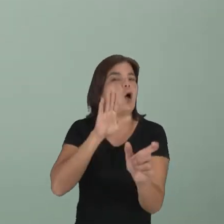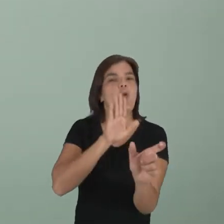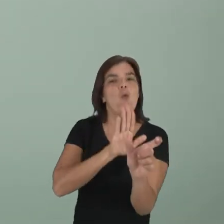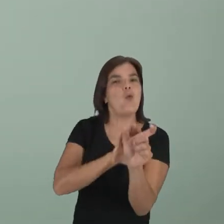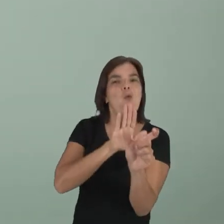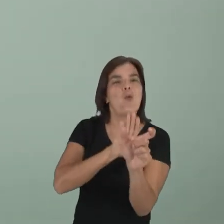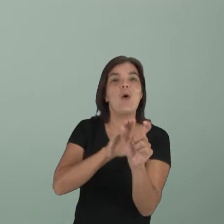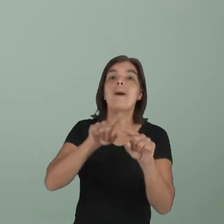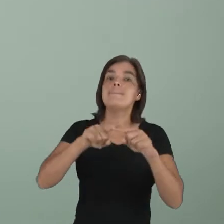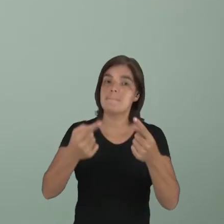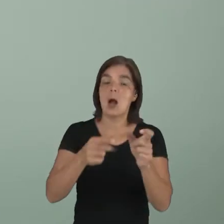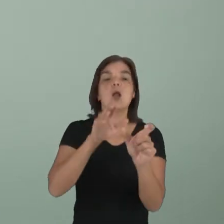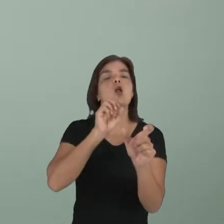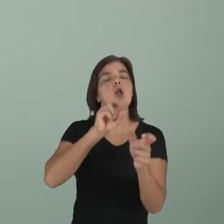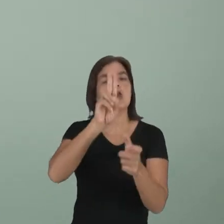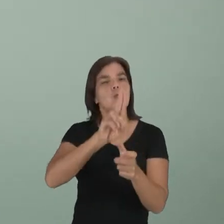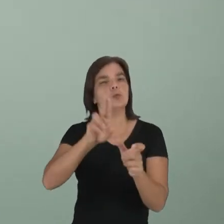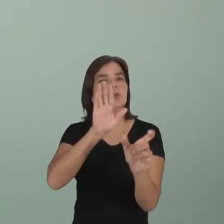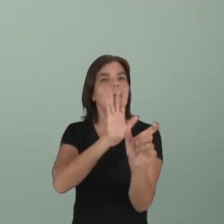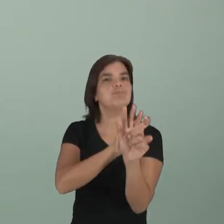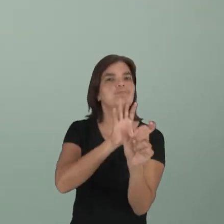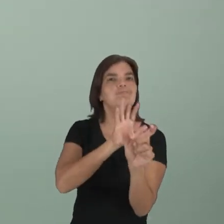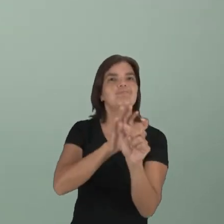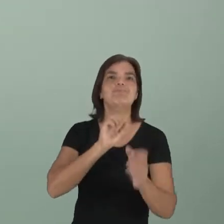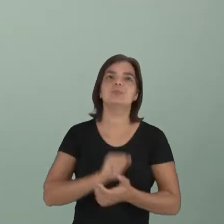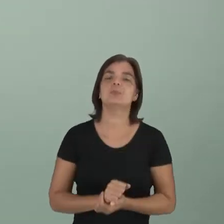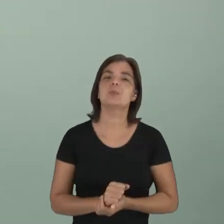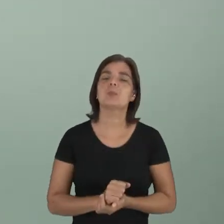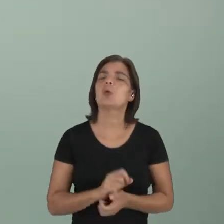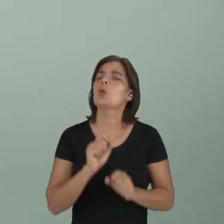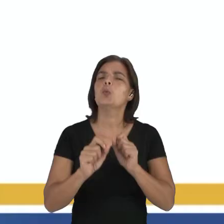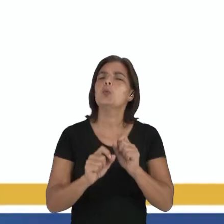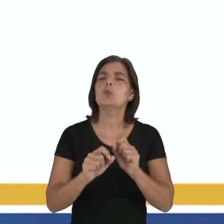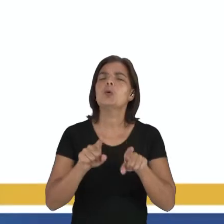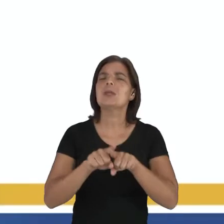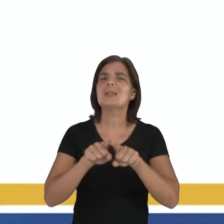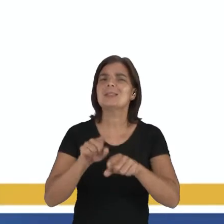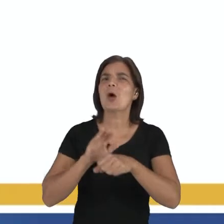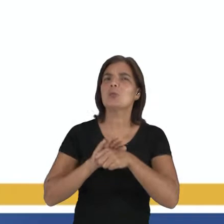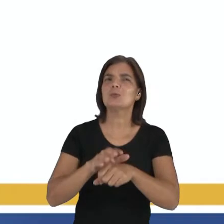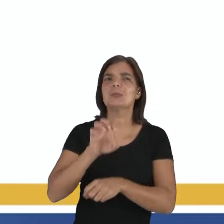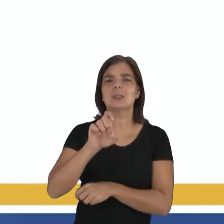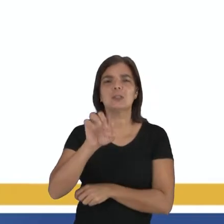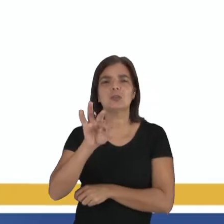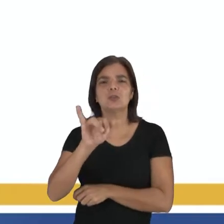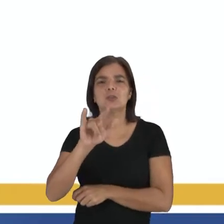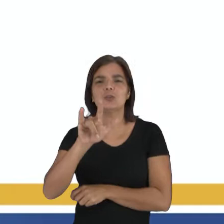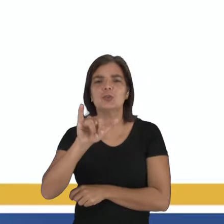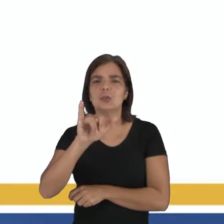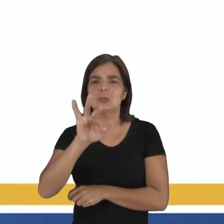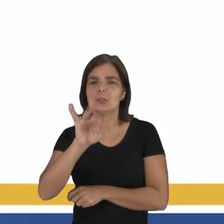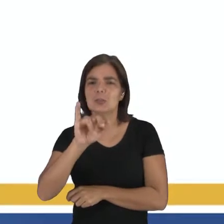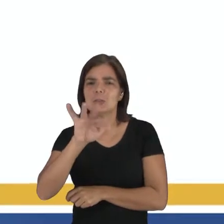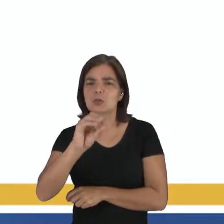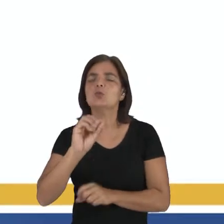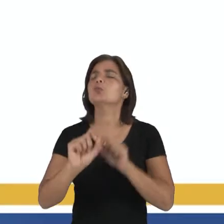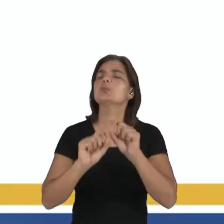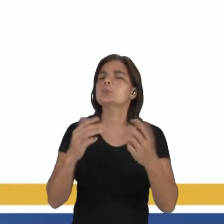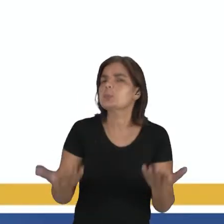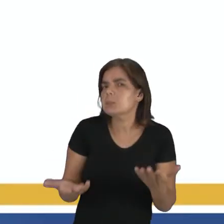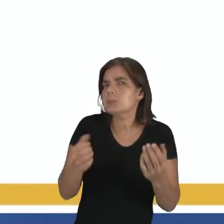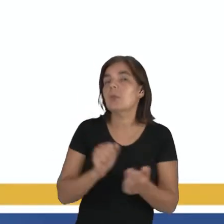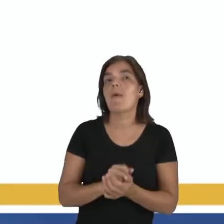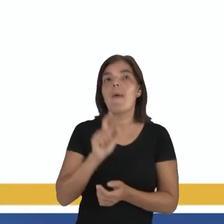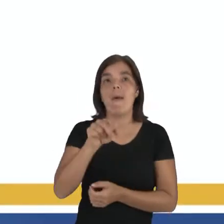denotativa, ele usou a conotação. Vamos lá, o que são recursos estilísticos? Os recursos